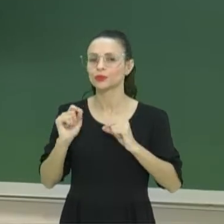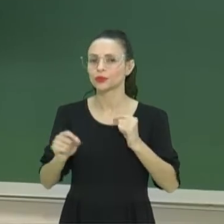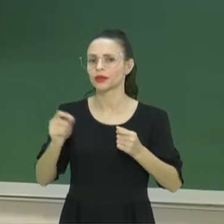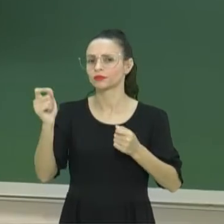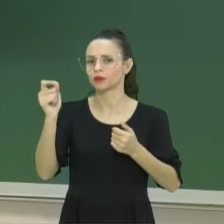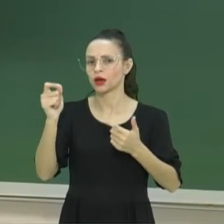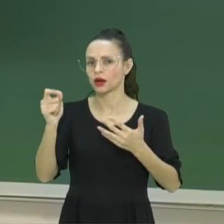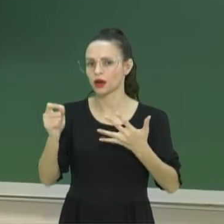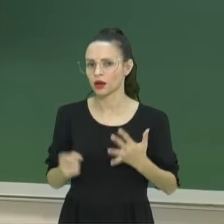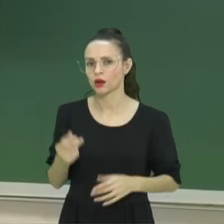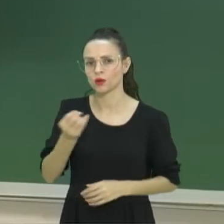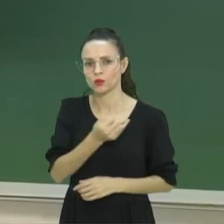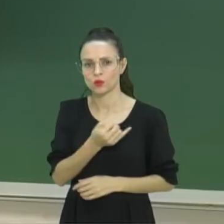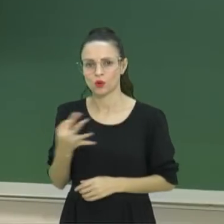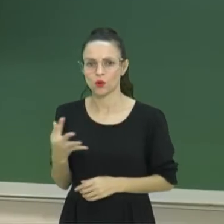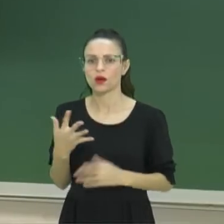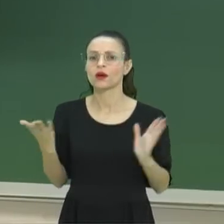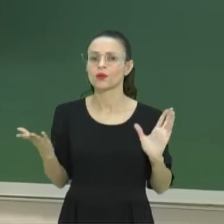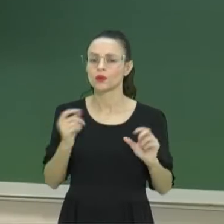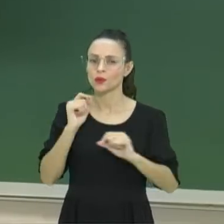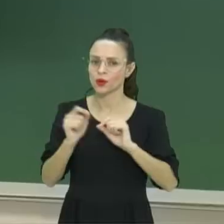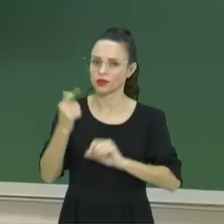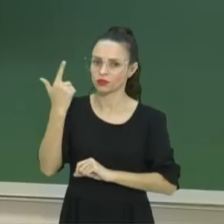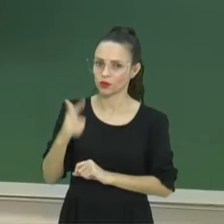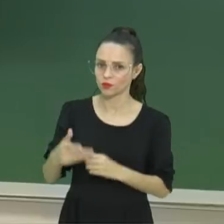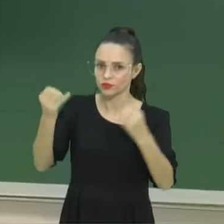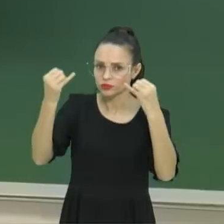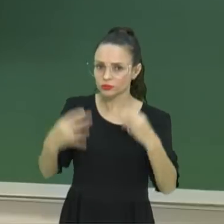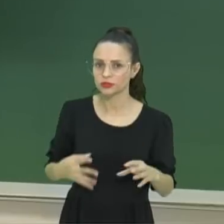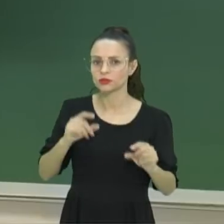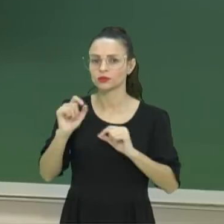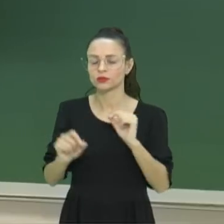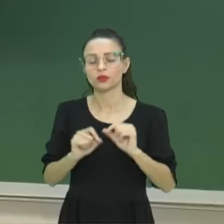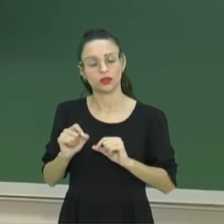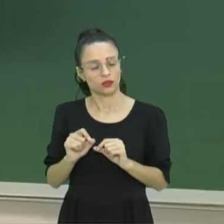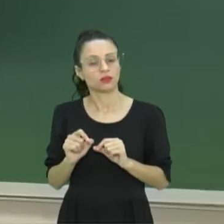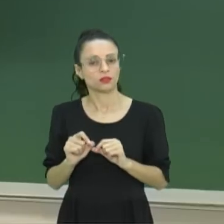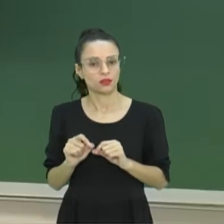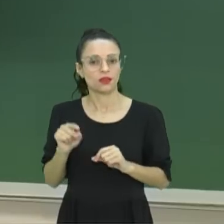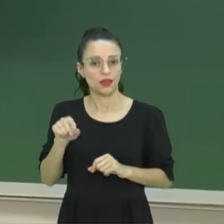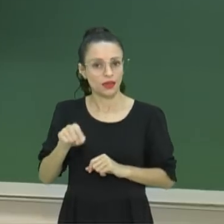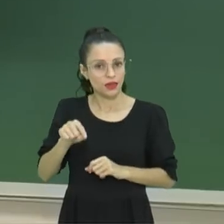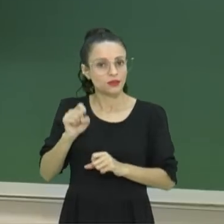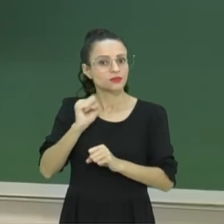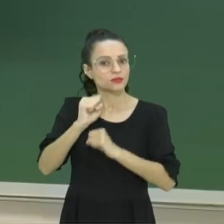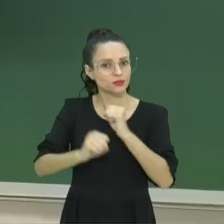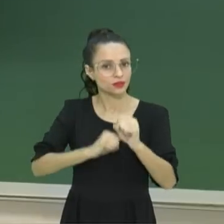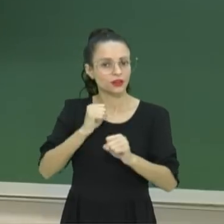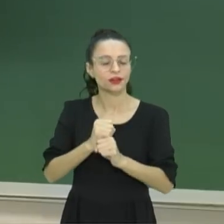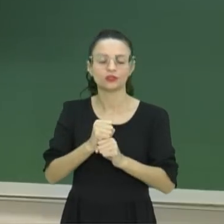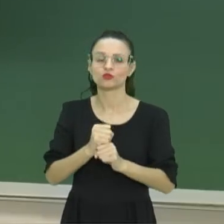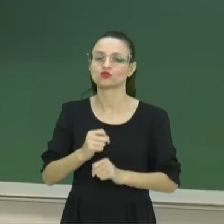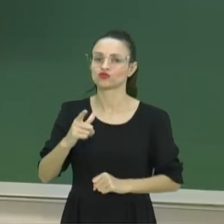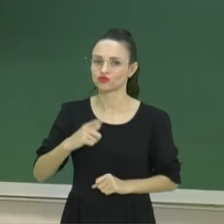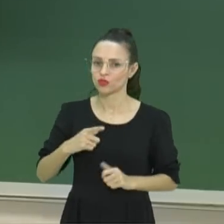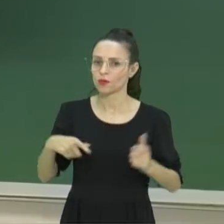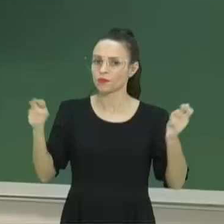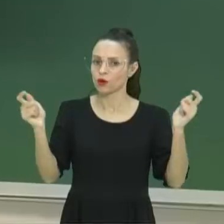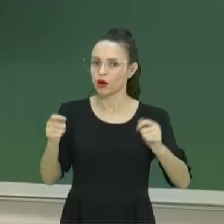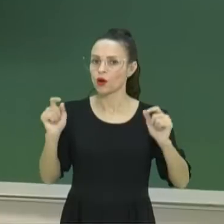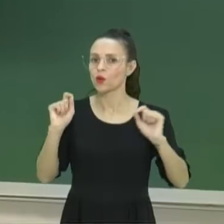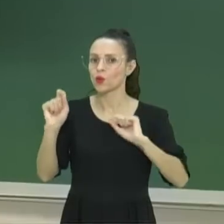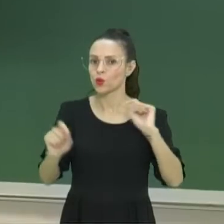muitas coisas, né? Novamente, volto aqui a mencionar o fato de que esse ano nós tivemos a possibilidade